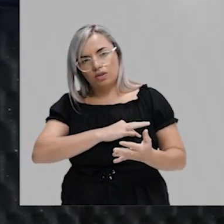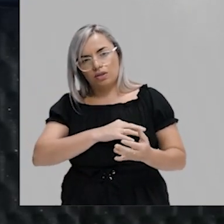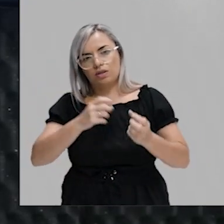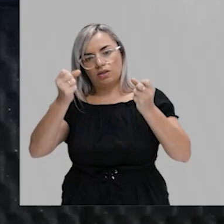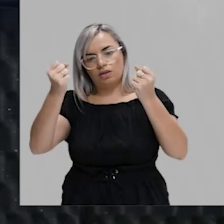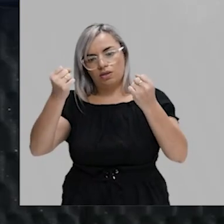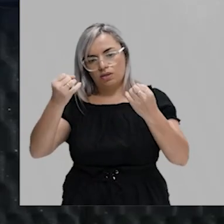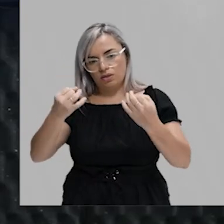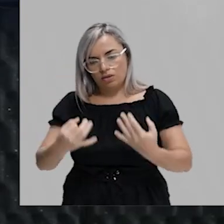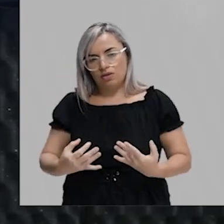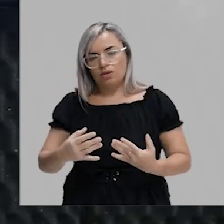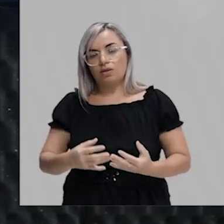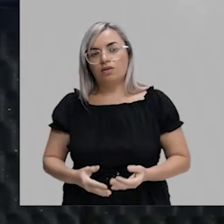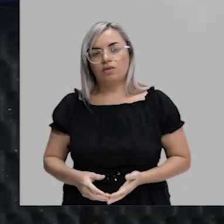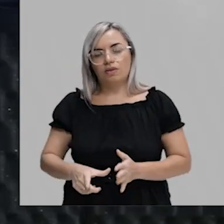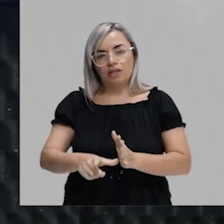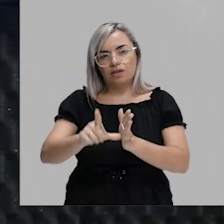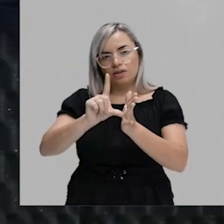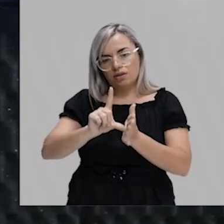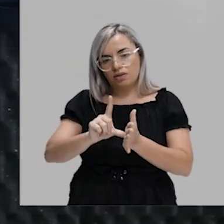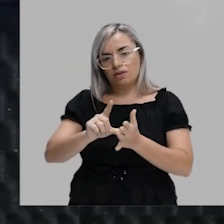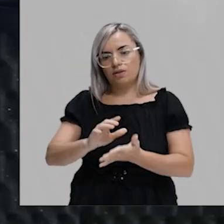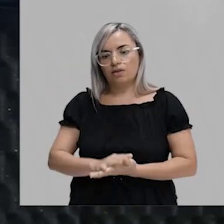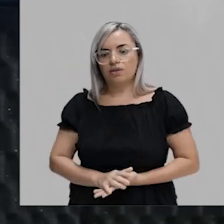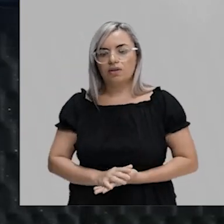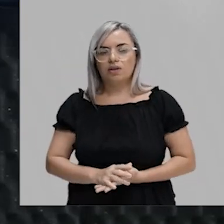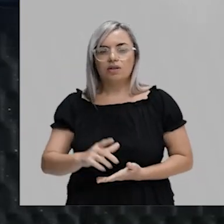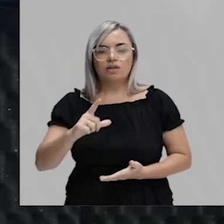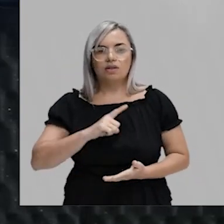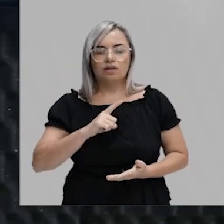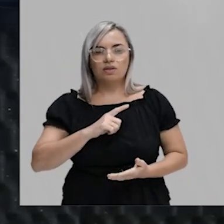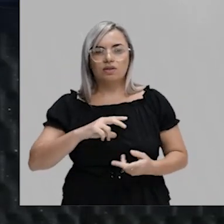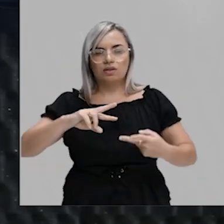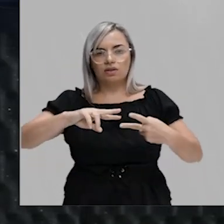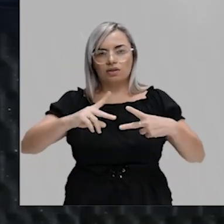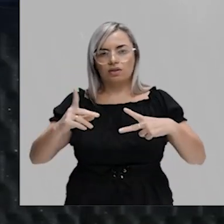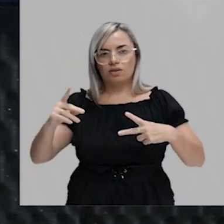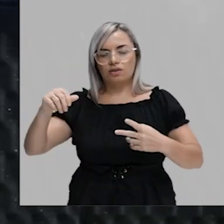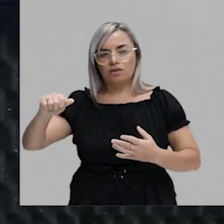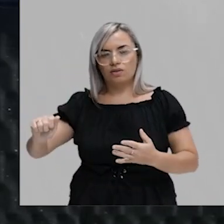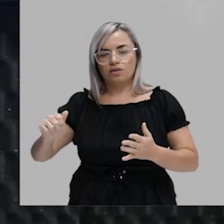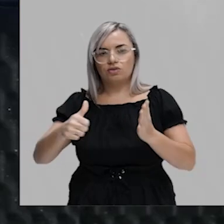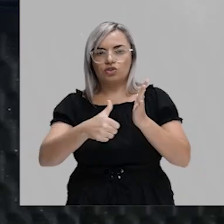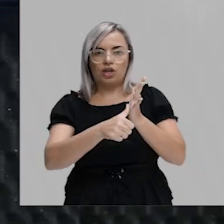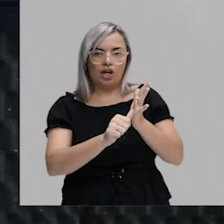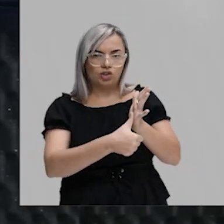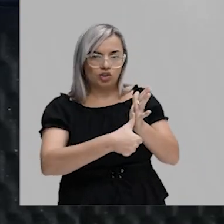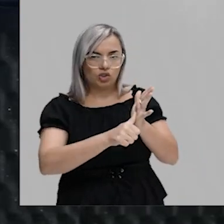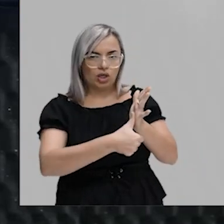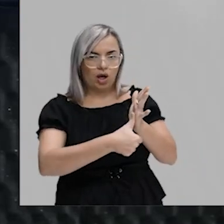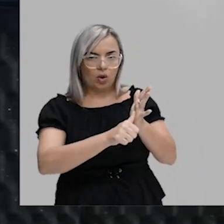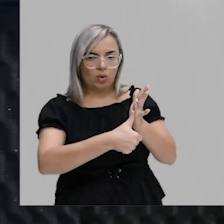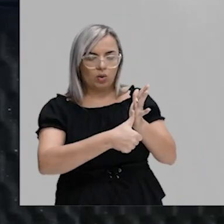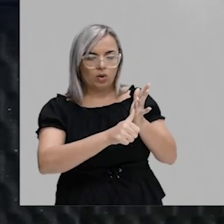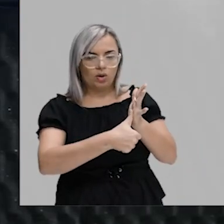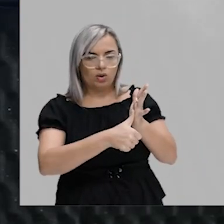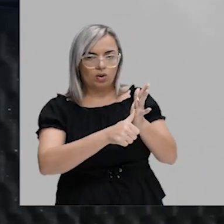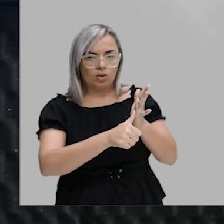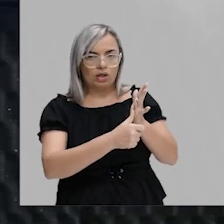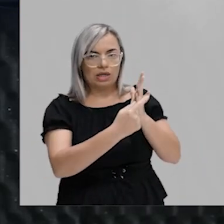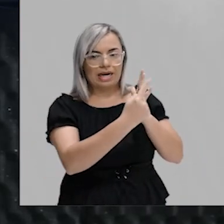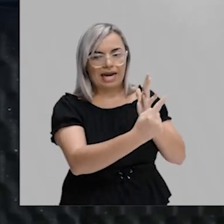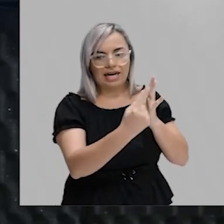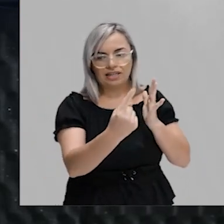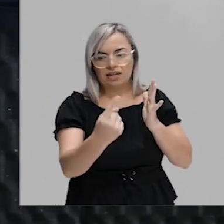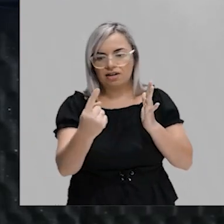explicar para vocês, e foi obtido o códigozinho dela, né, o fingerprint, ou a impressão digital de cada